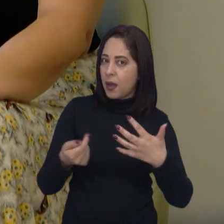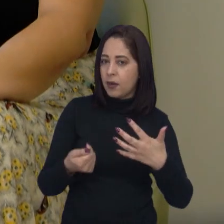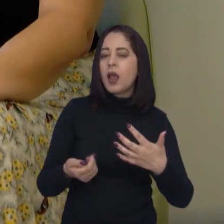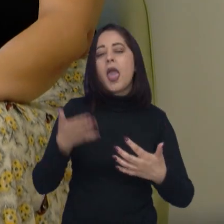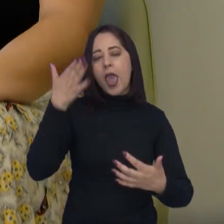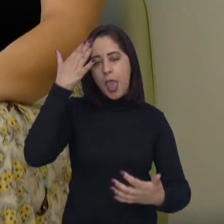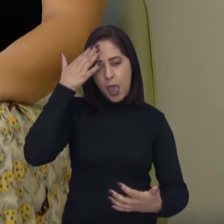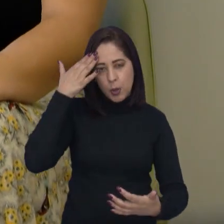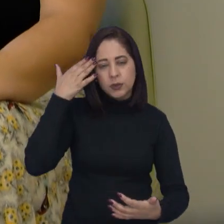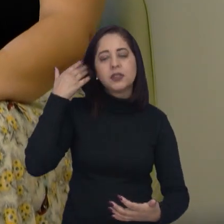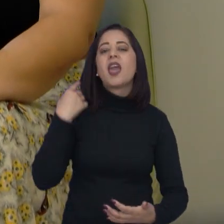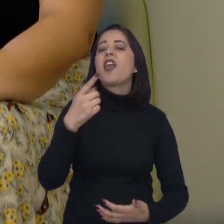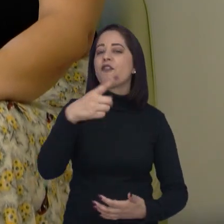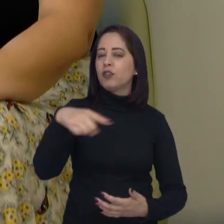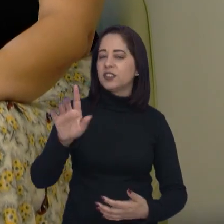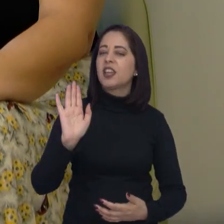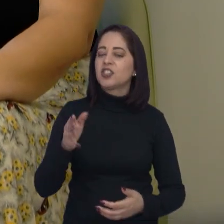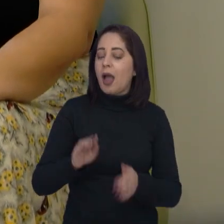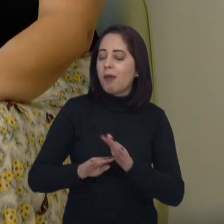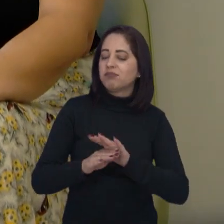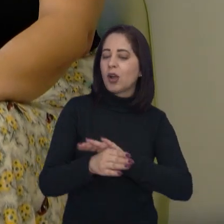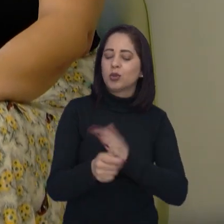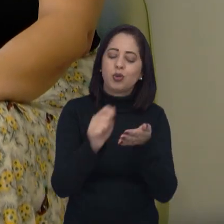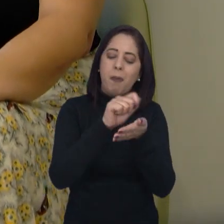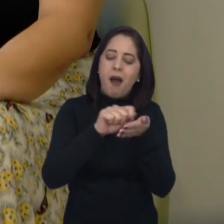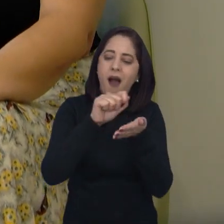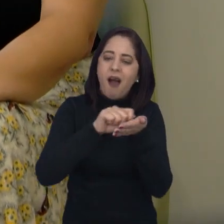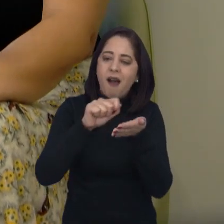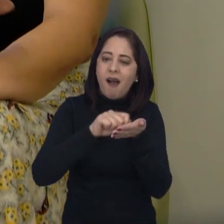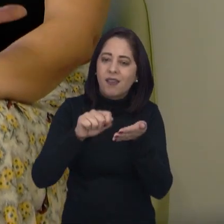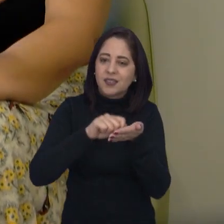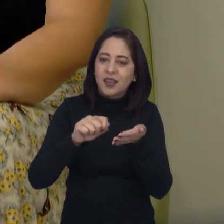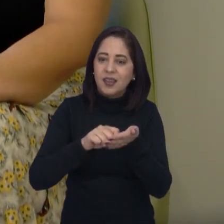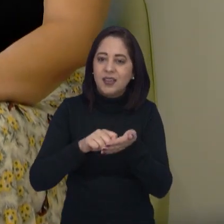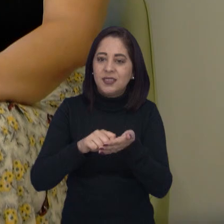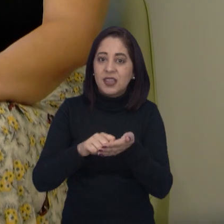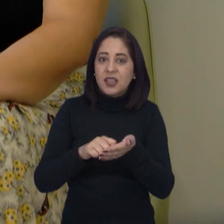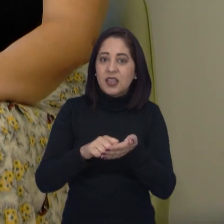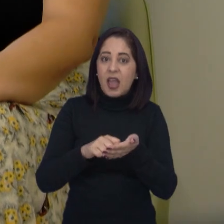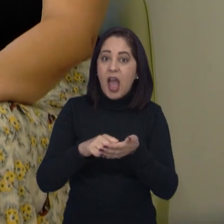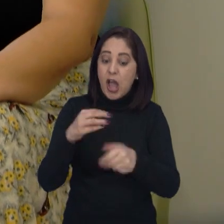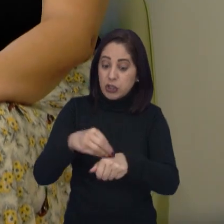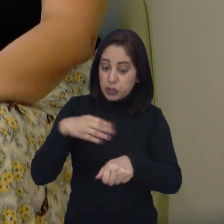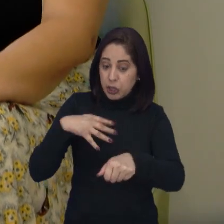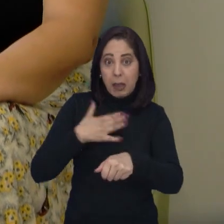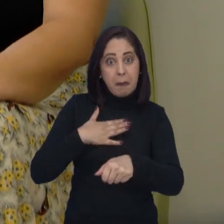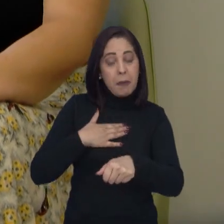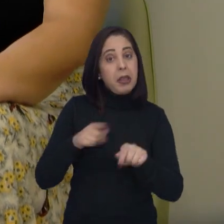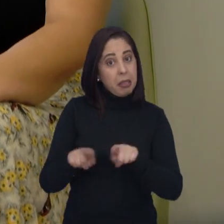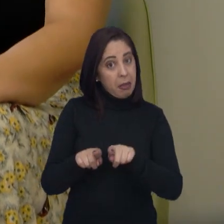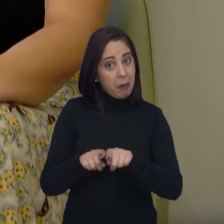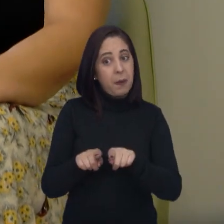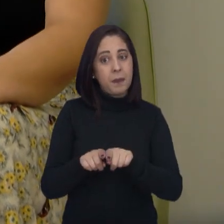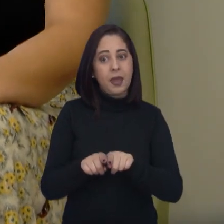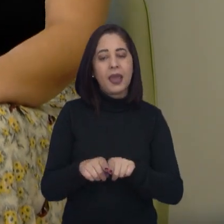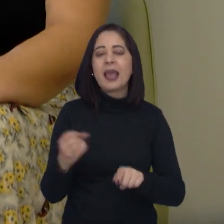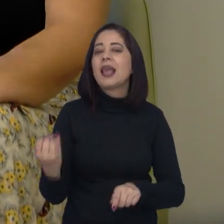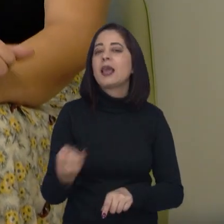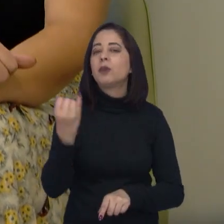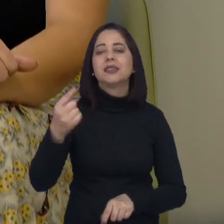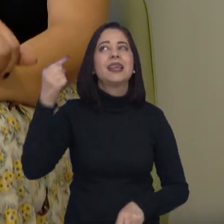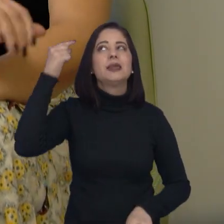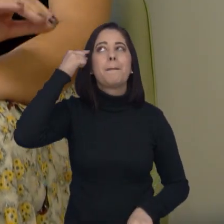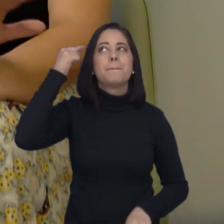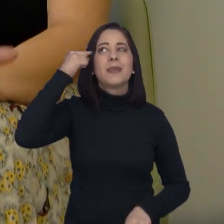adepta aí do caderninho com anotações. Vale a dica para mim, eu vou sempre seguir. E é importante, né? Sempre pensar no